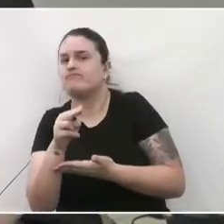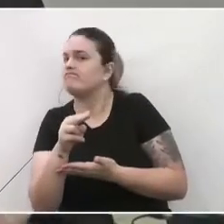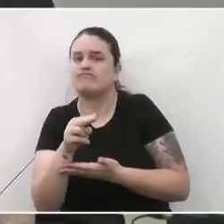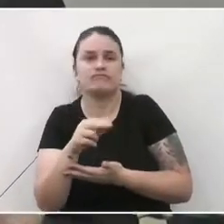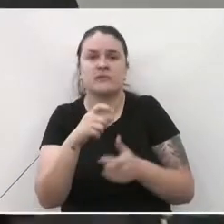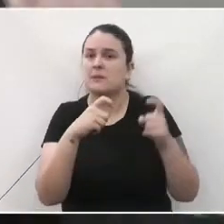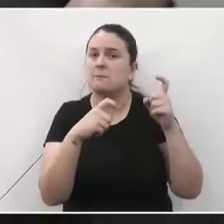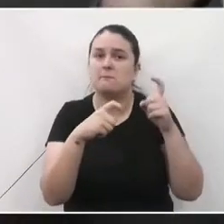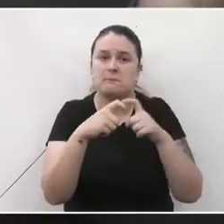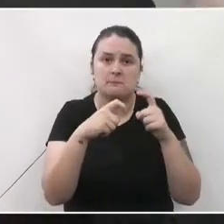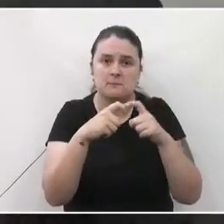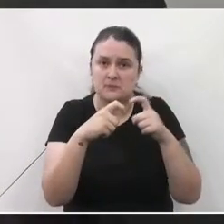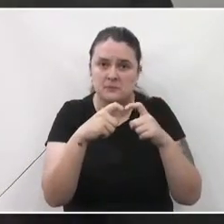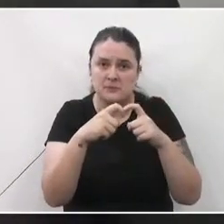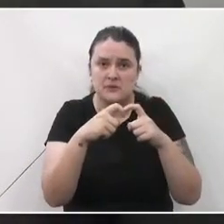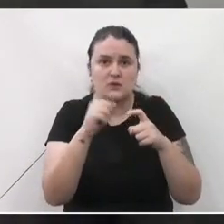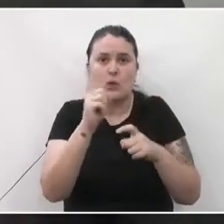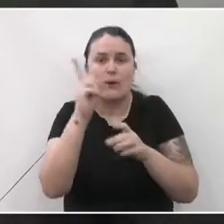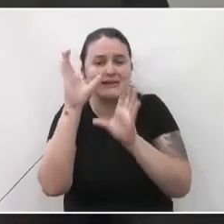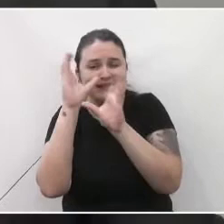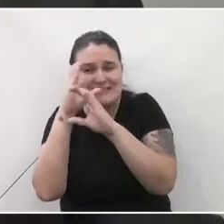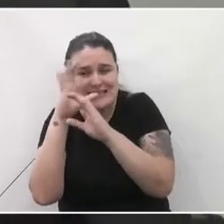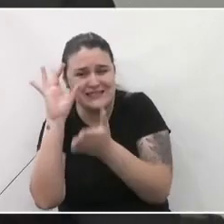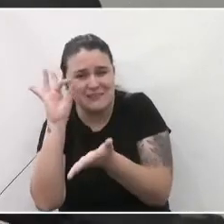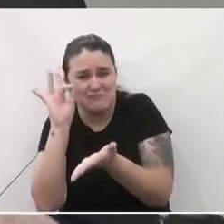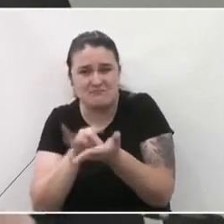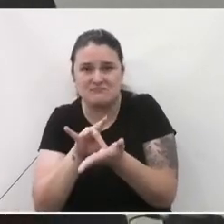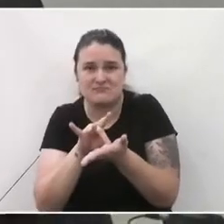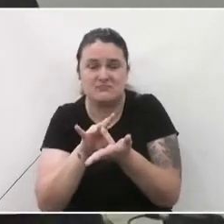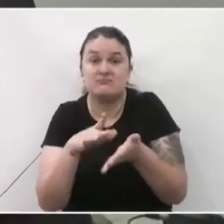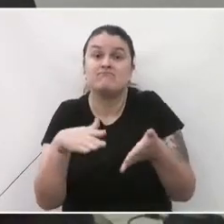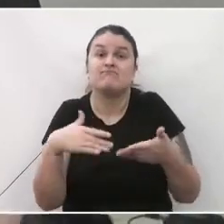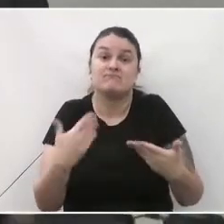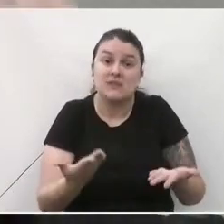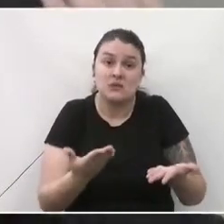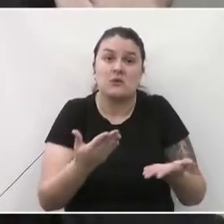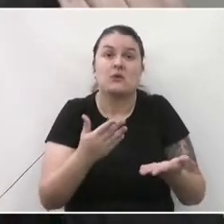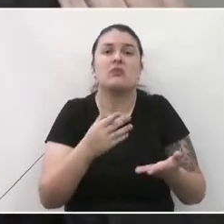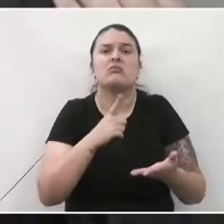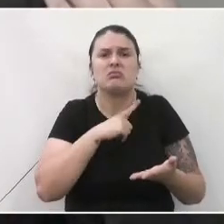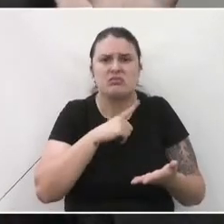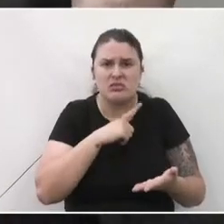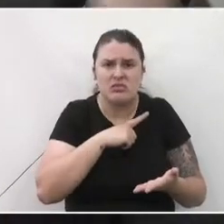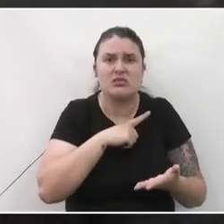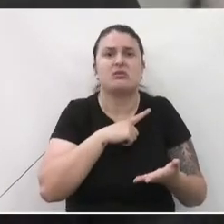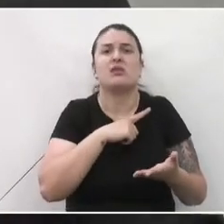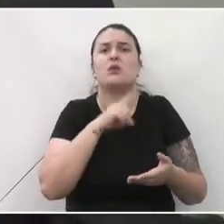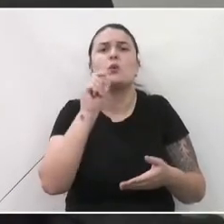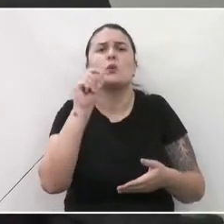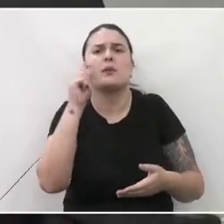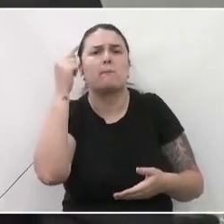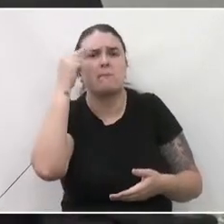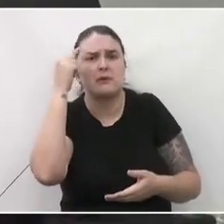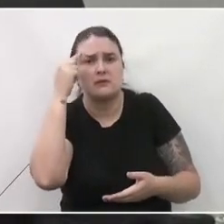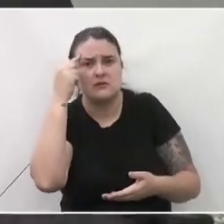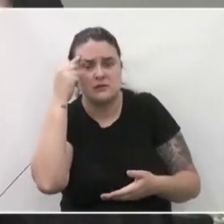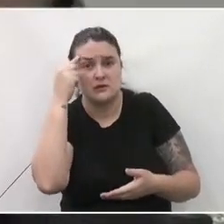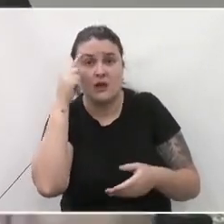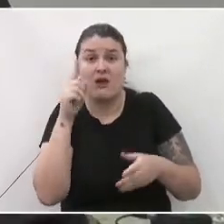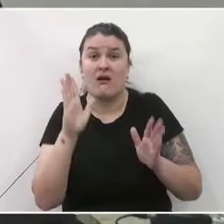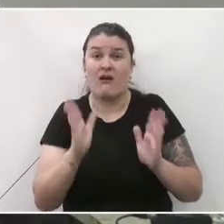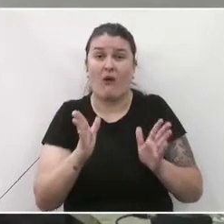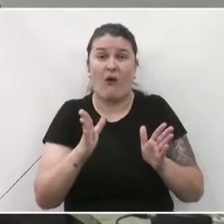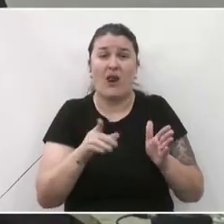é uma ciência exata. Então, nós temos muito o que pensar.